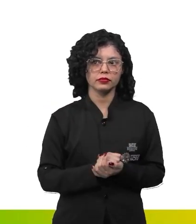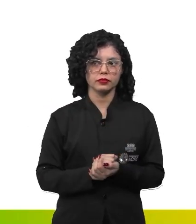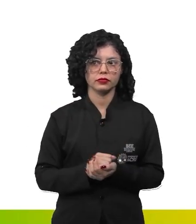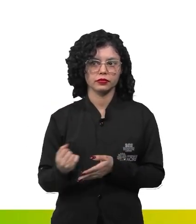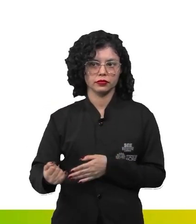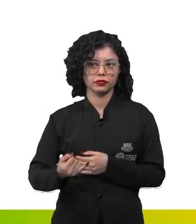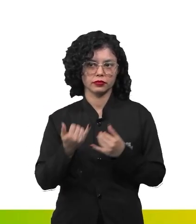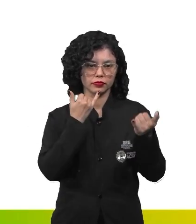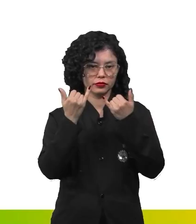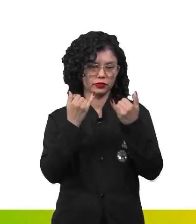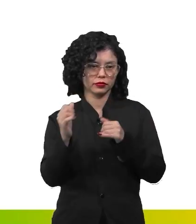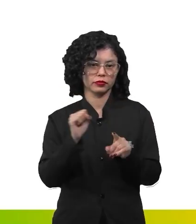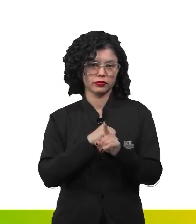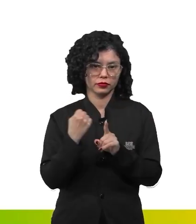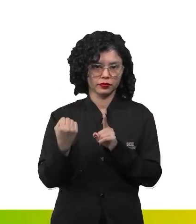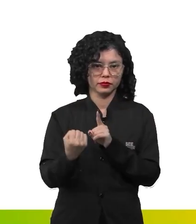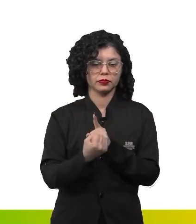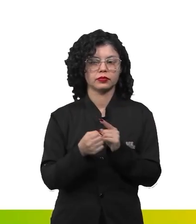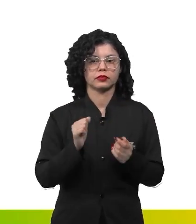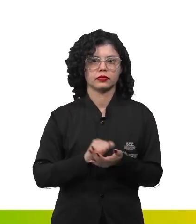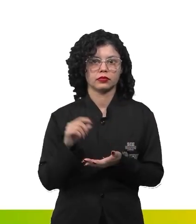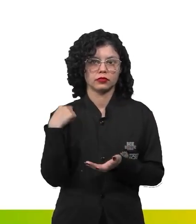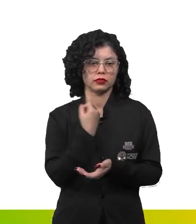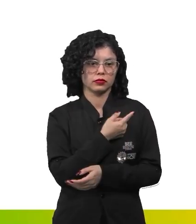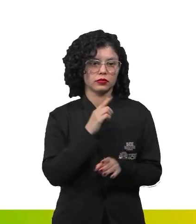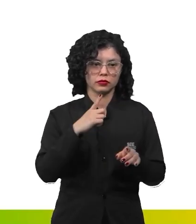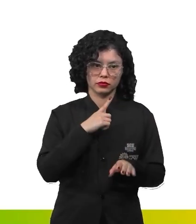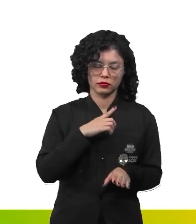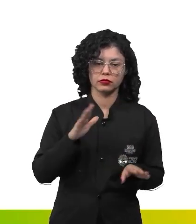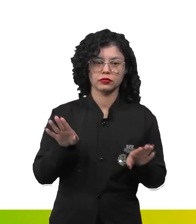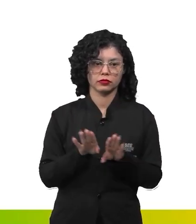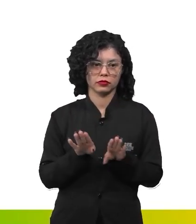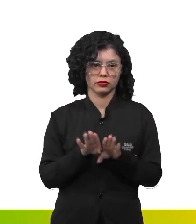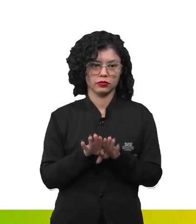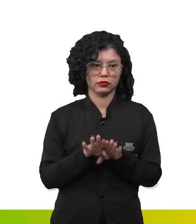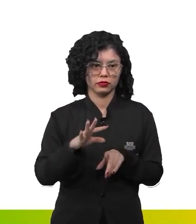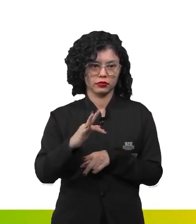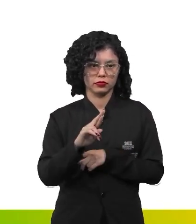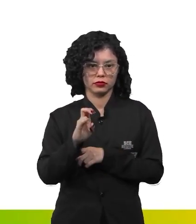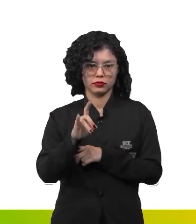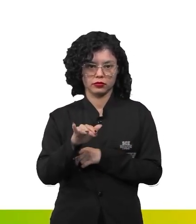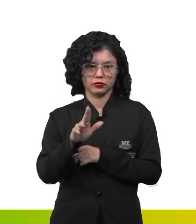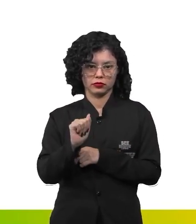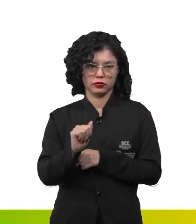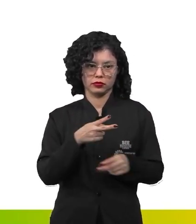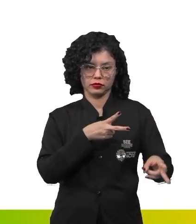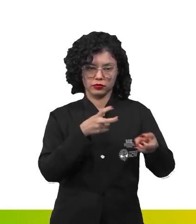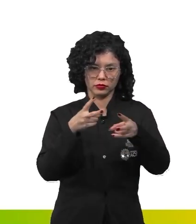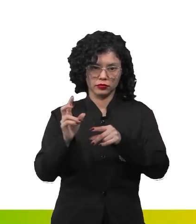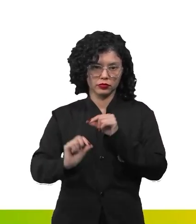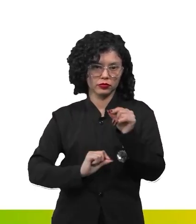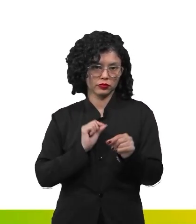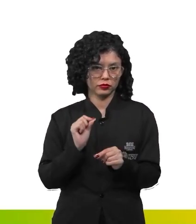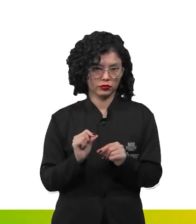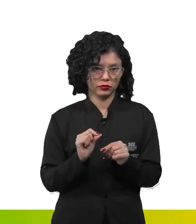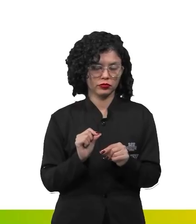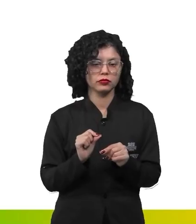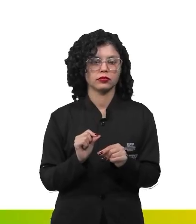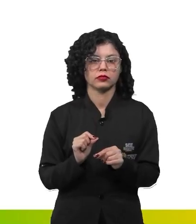informações sociológicas, e nós também tivemos o Florestan Fernandes numa perspectiva, digamos